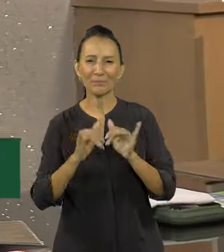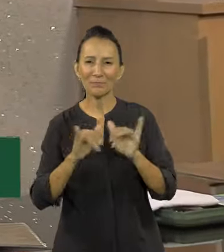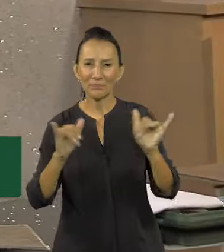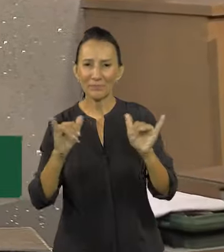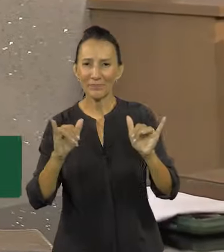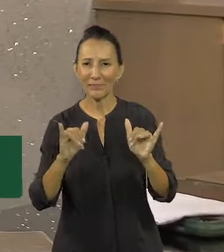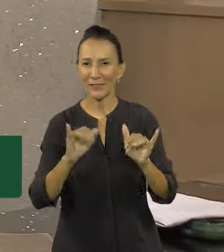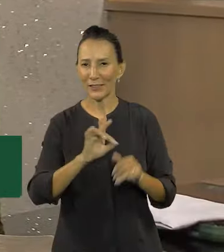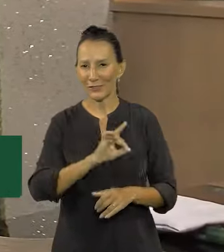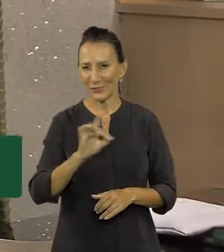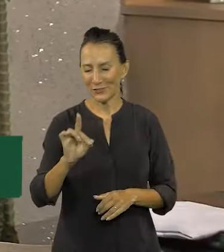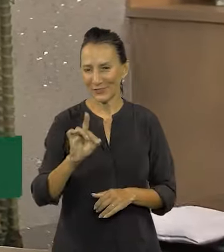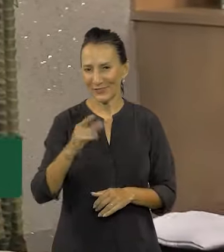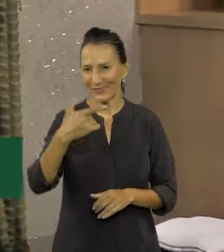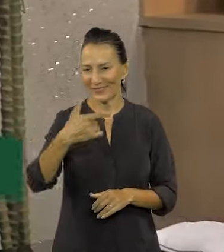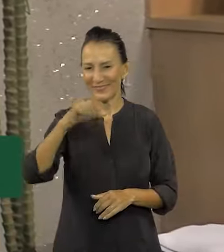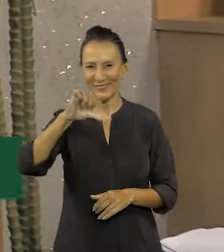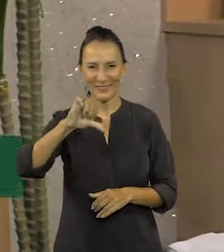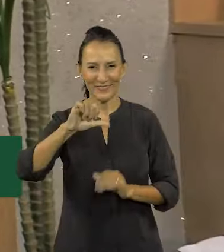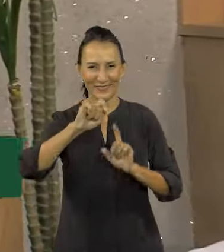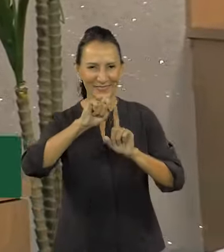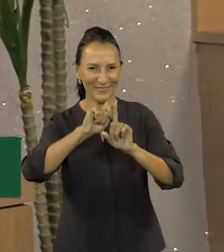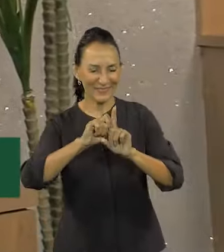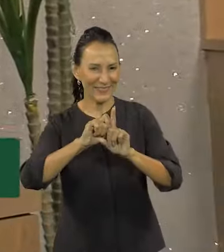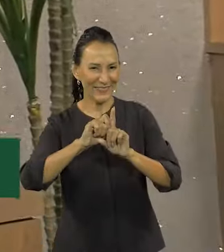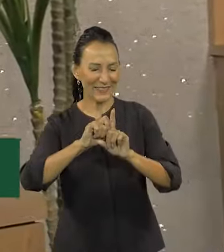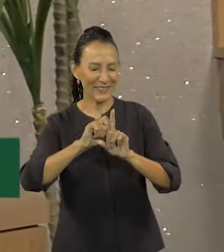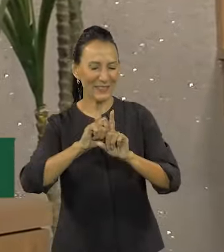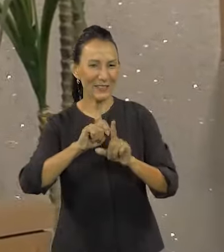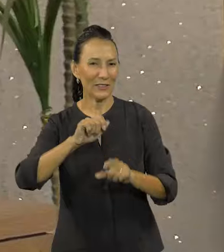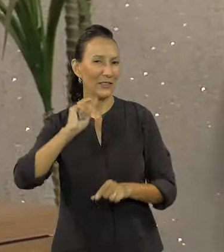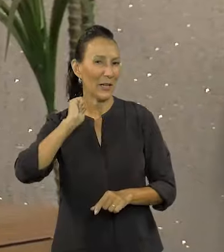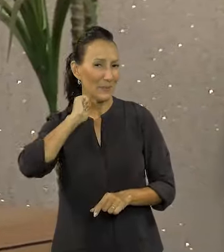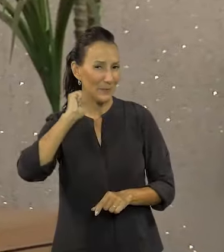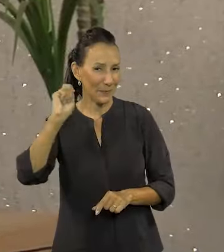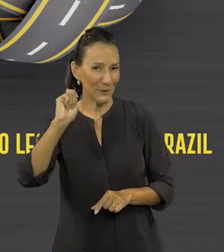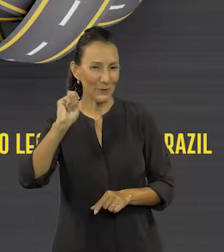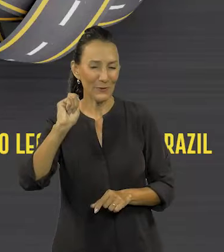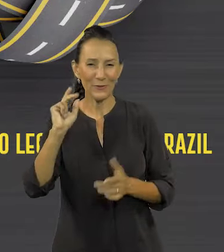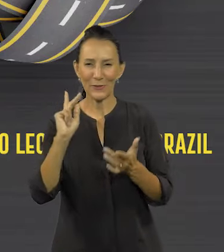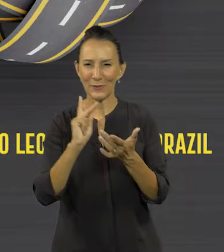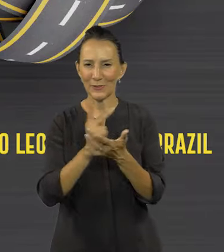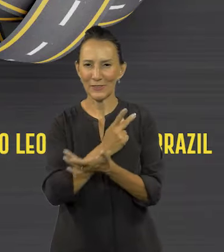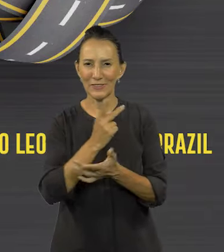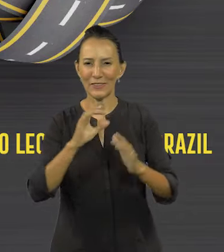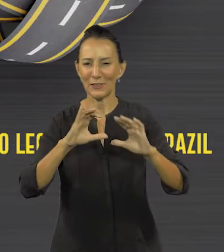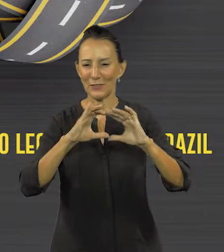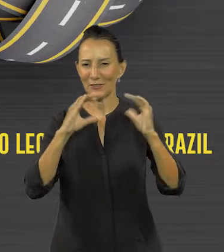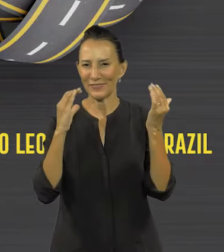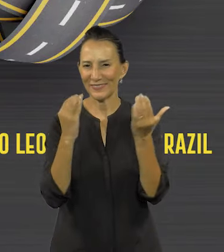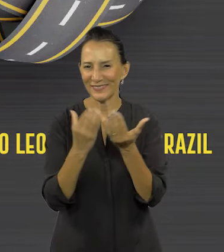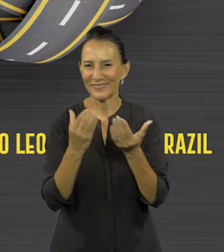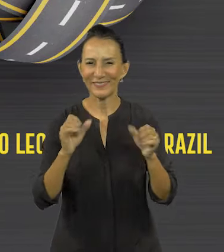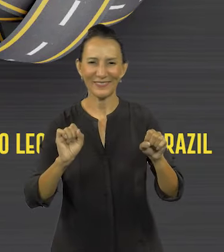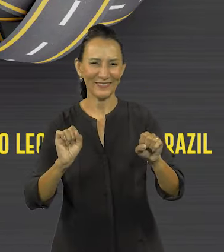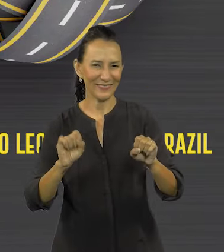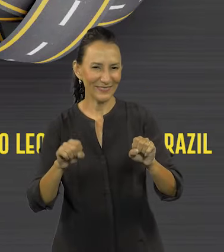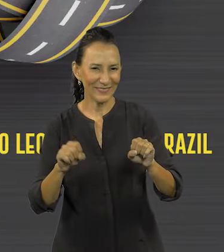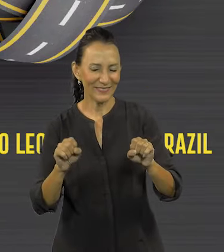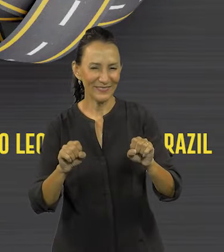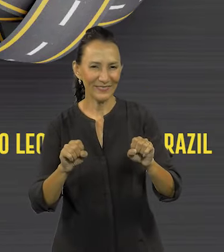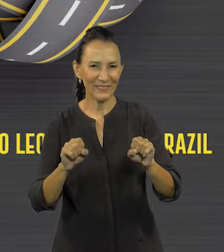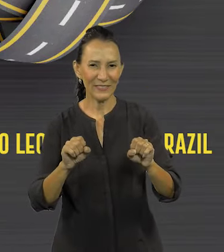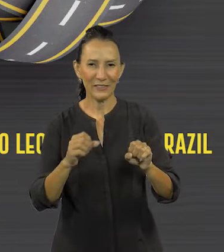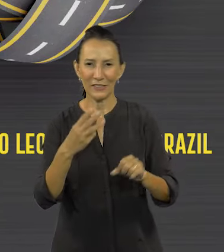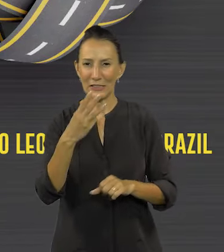Abril vamos ter o motojet aliás vamos ter o congresso né também de motociclistas de